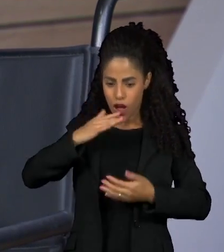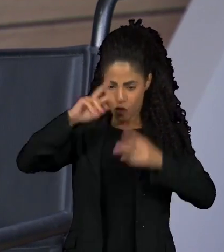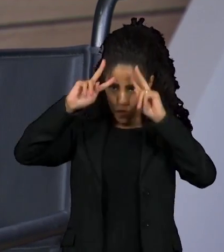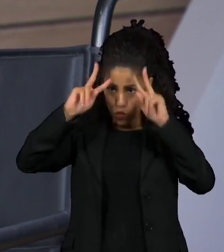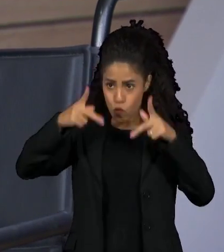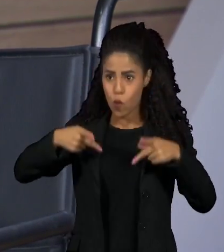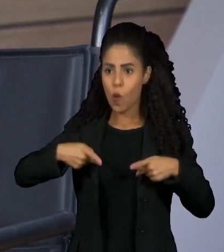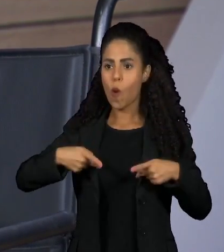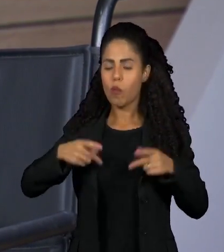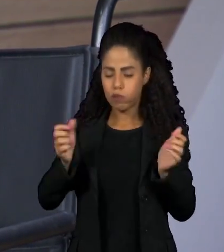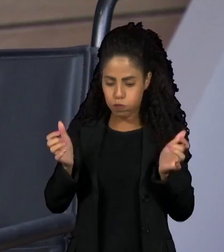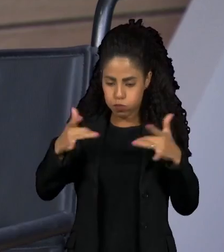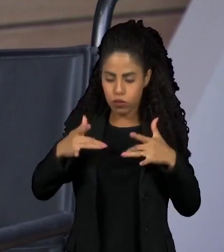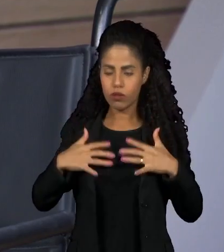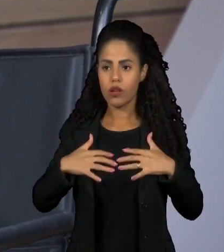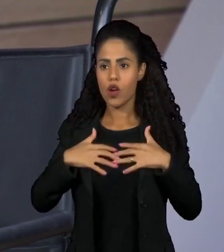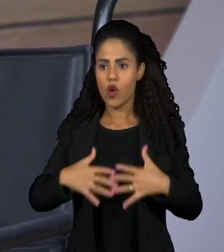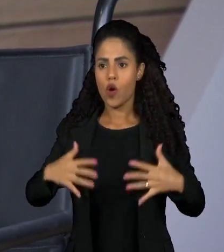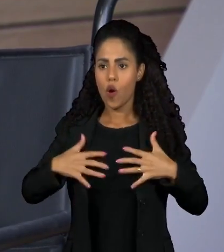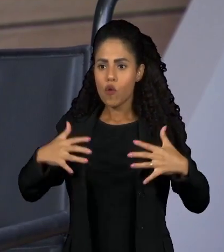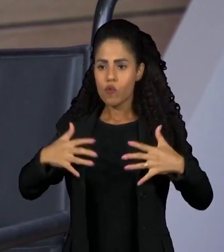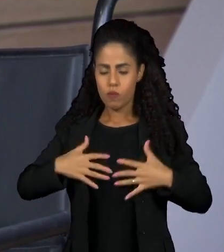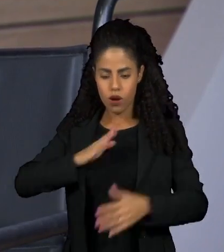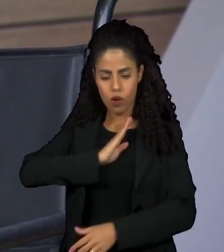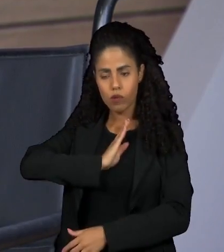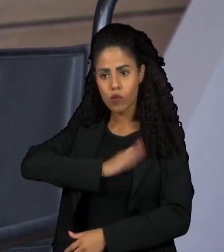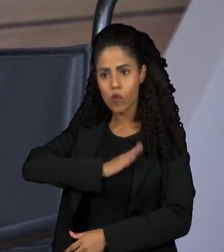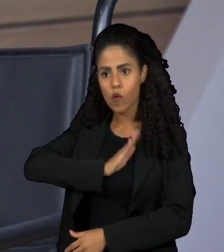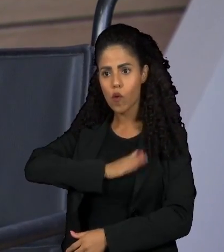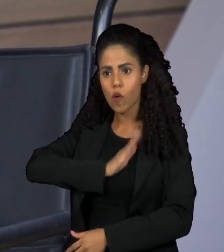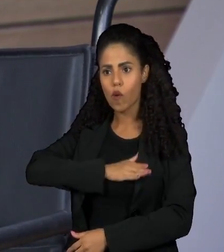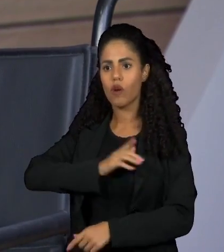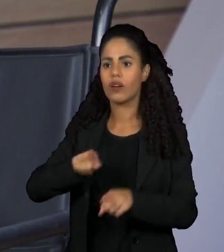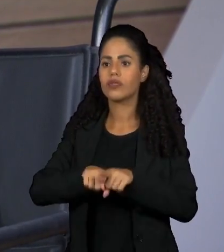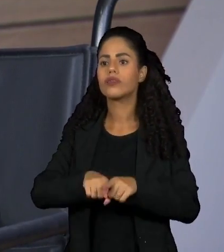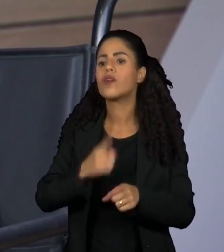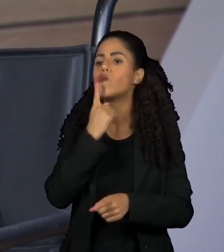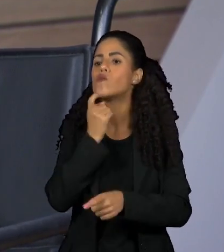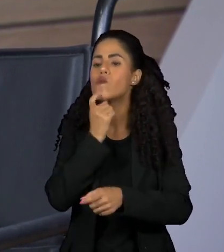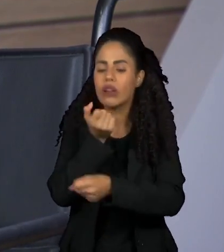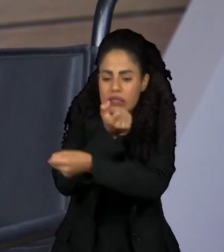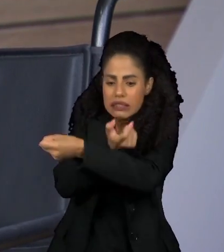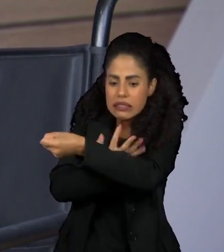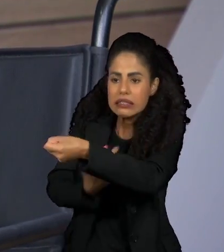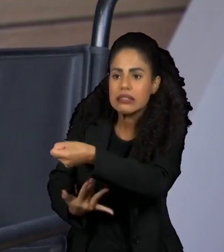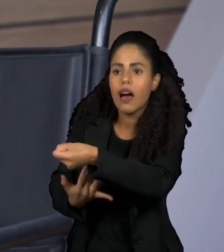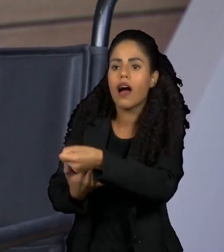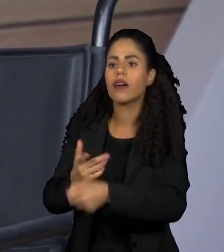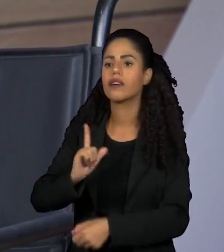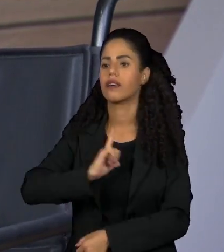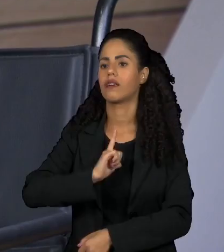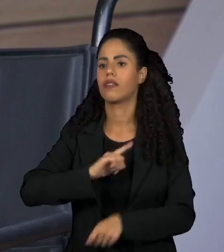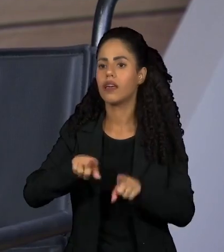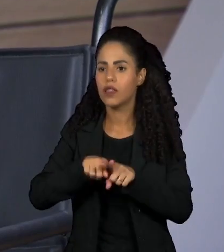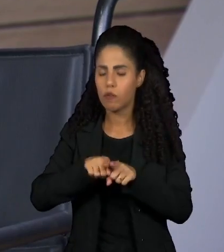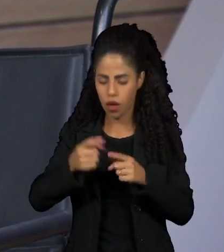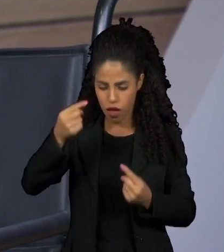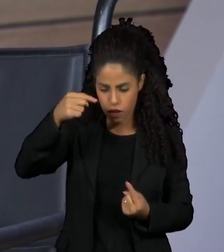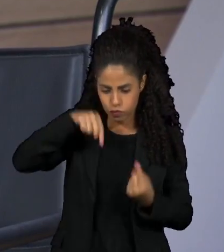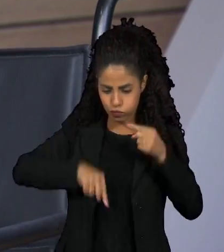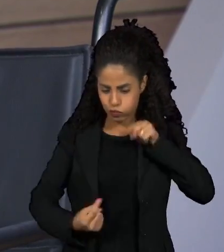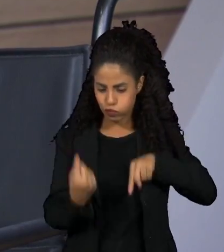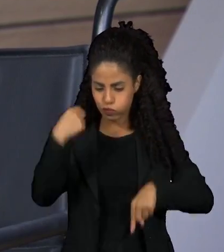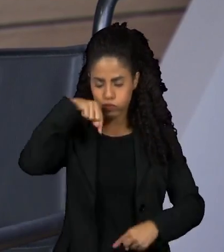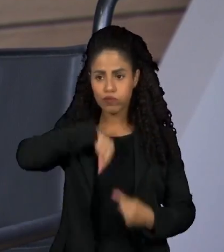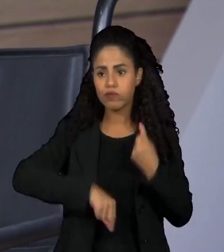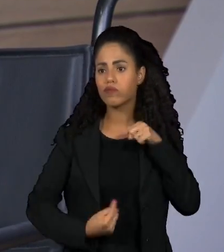microplástico, pulmão, coração, placenta, o sangue, né, mostrando que é uma substância que está circulando, né, que a gente não